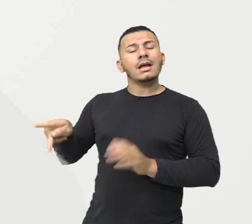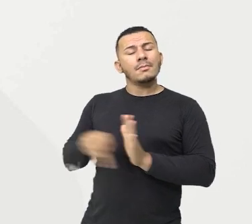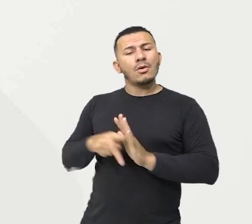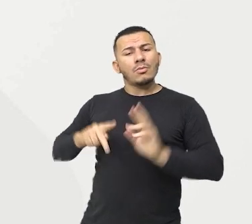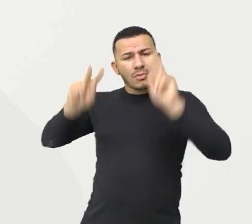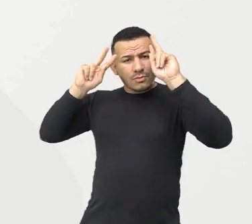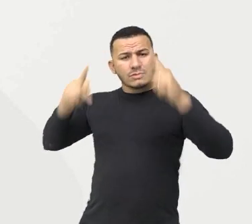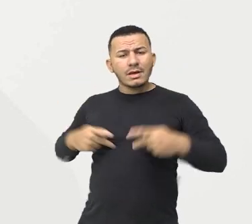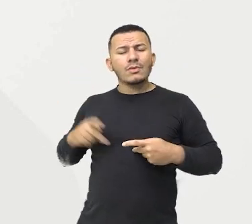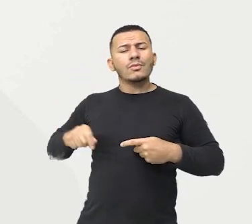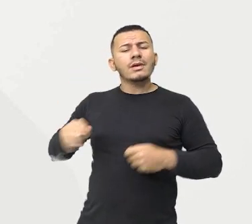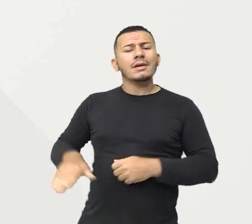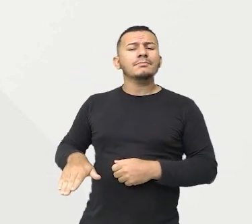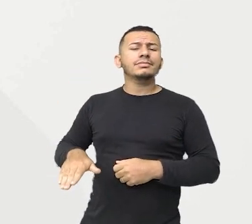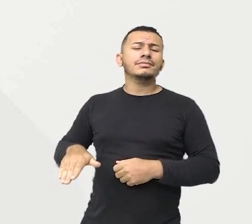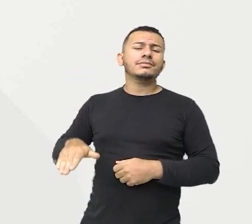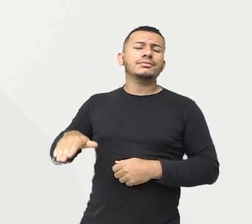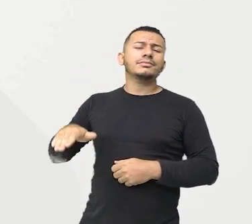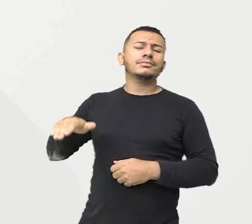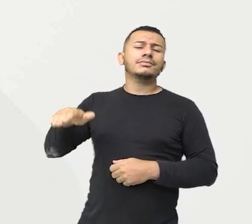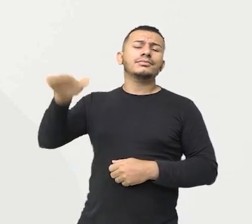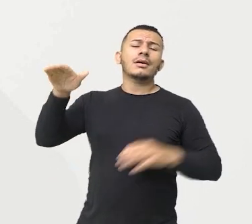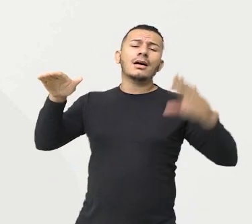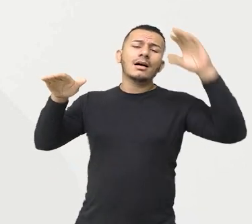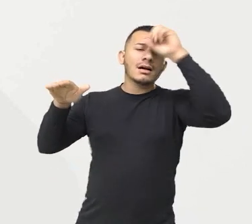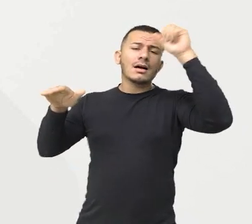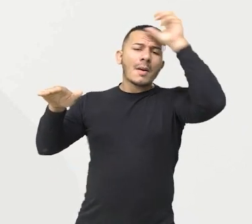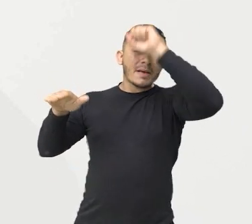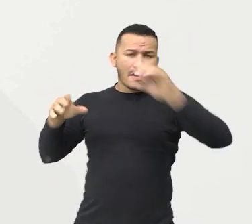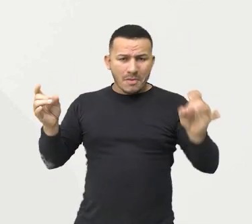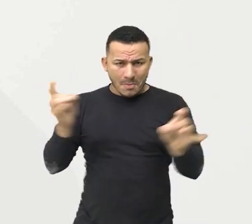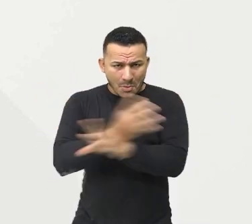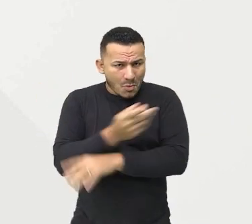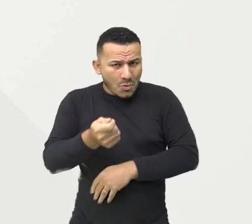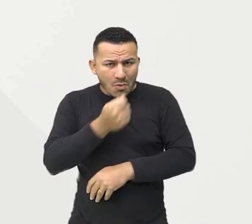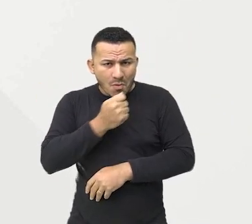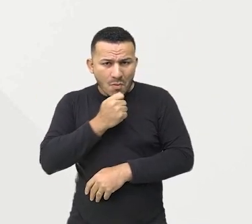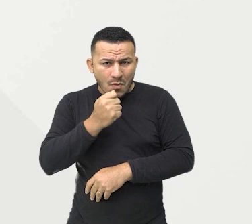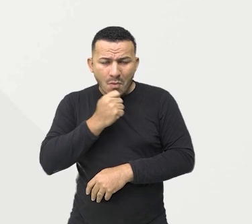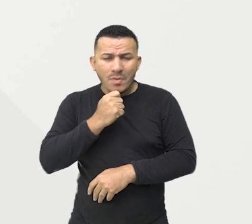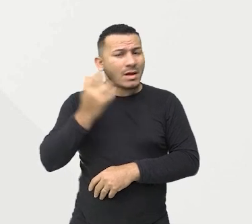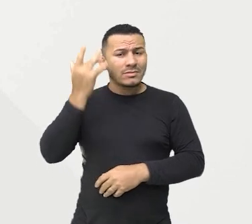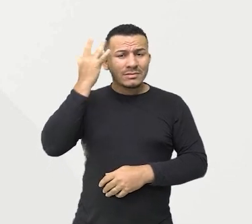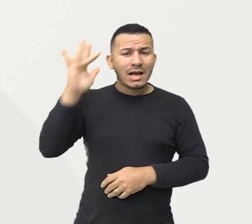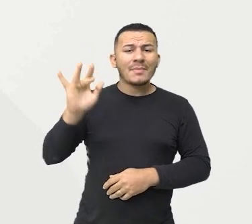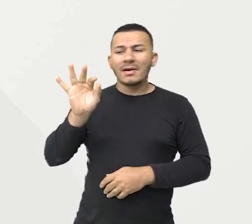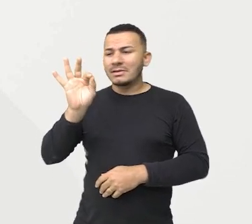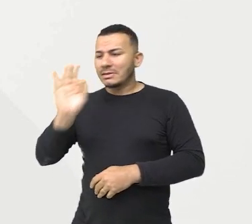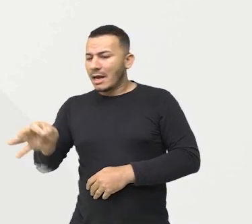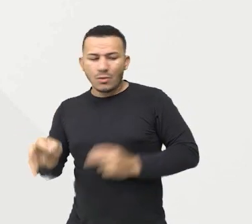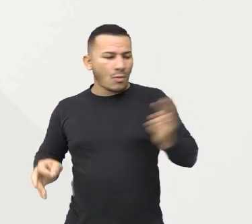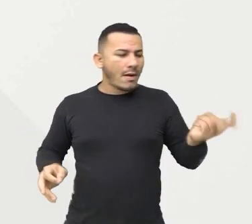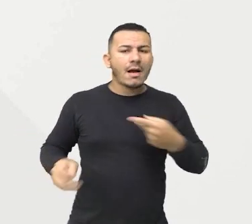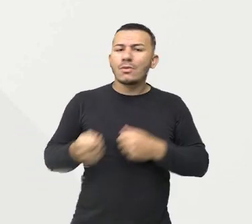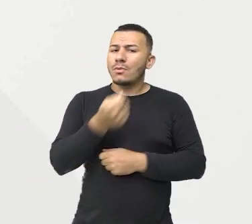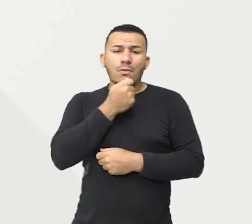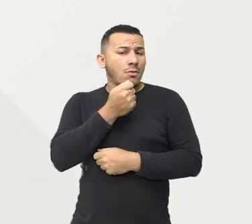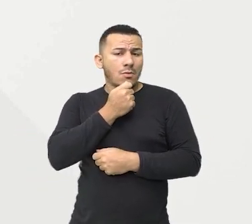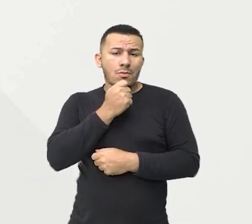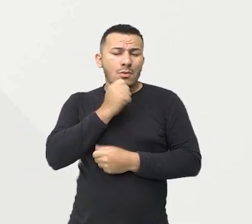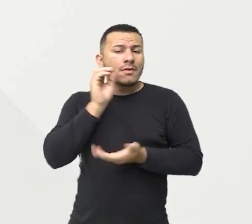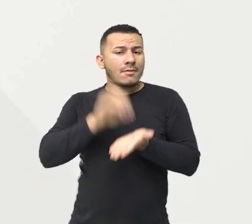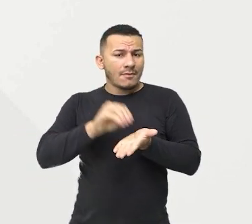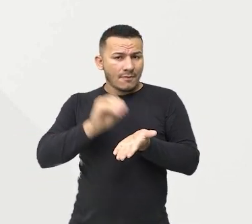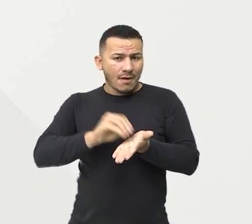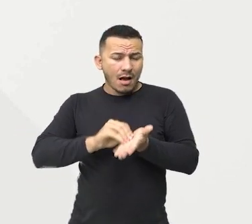formação e ainda não desenvolveram inteiramente as noções de certo e errado, assim como têm capacidade